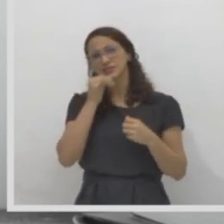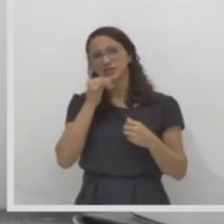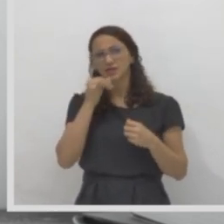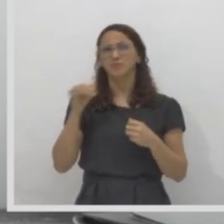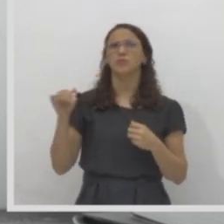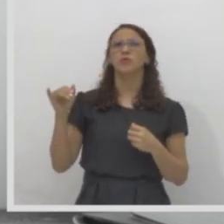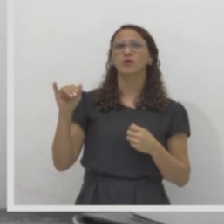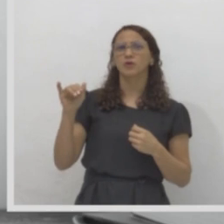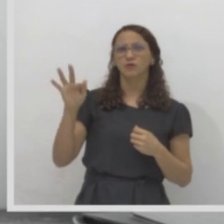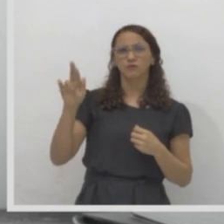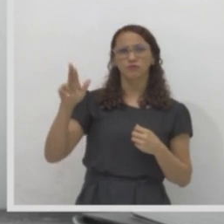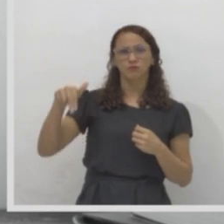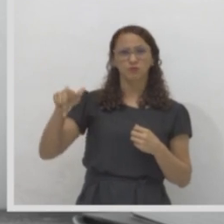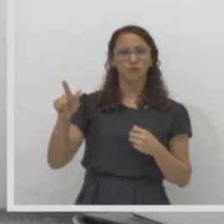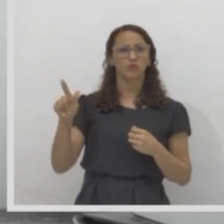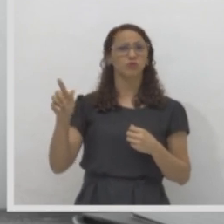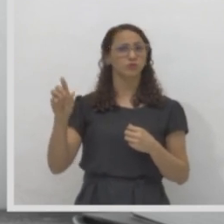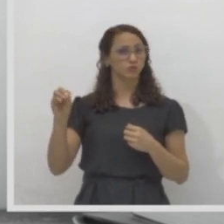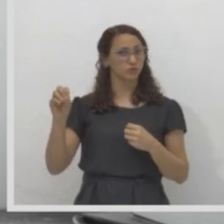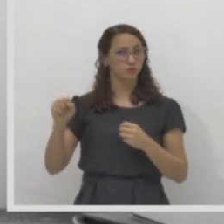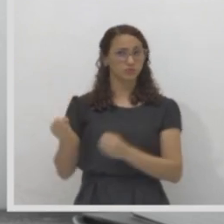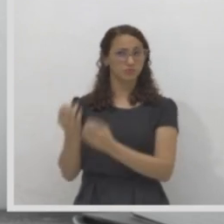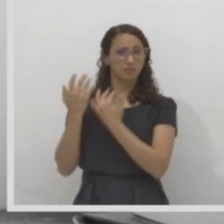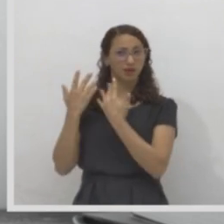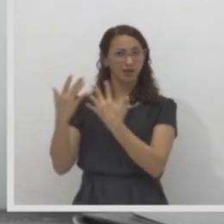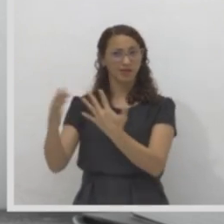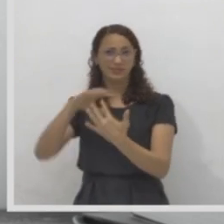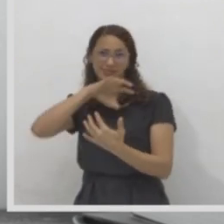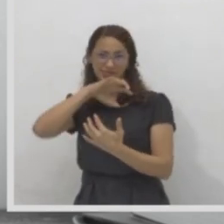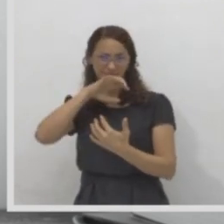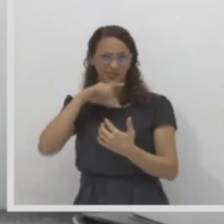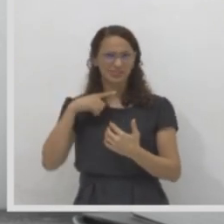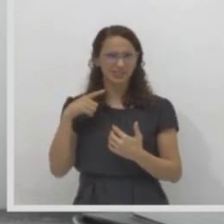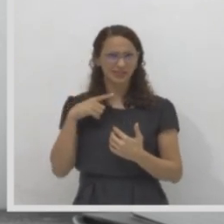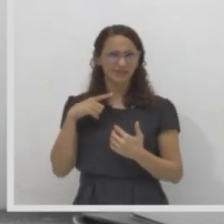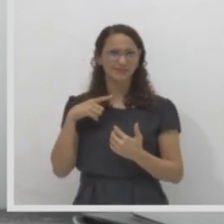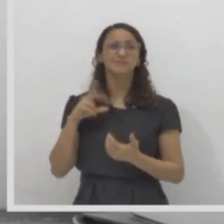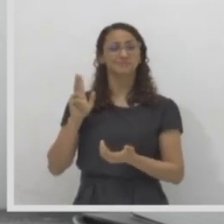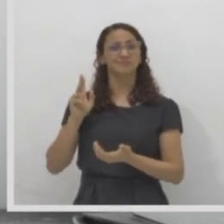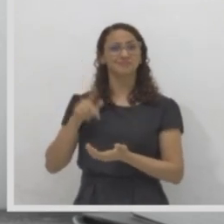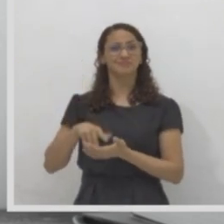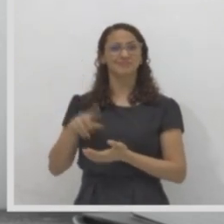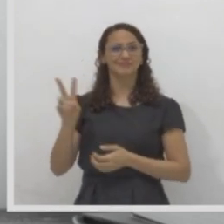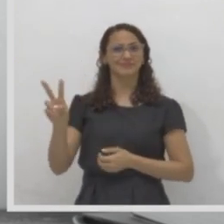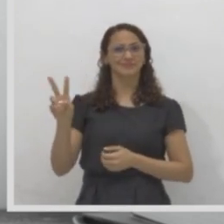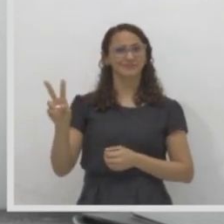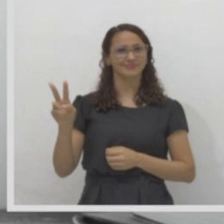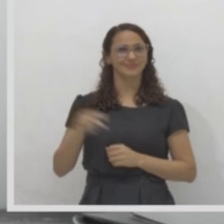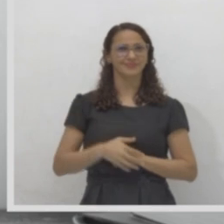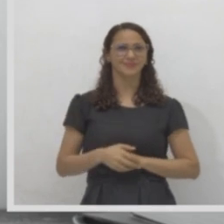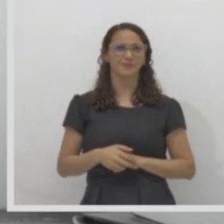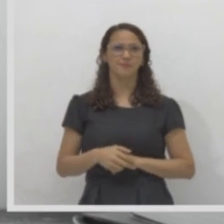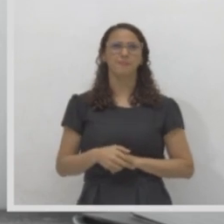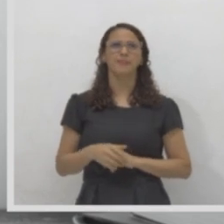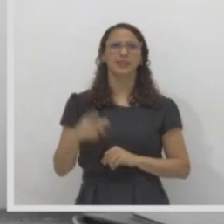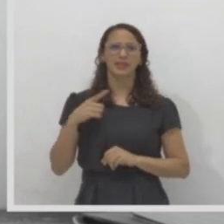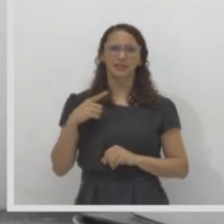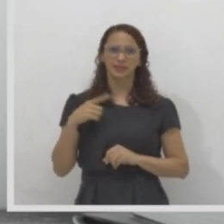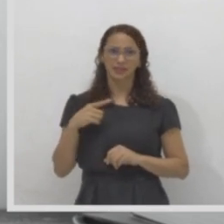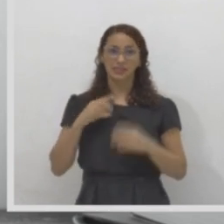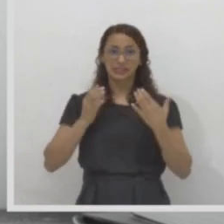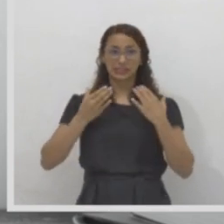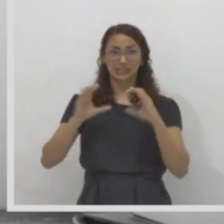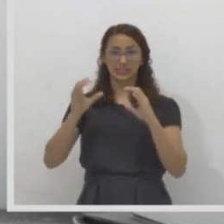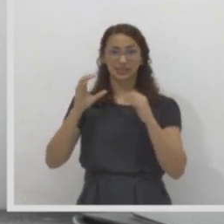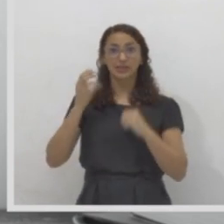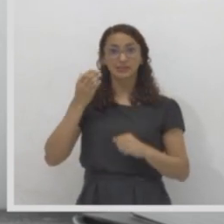também. Com os avanços na ciência, os vírus não têm sido utilizados na área da saúde e da indústria?